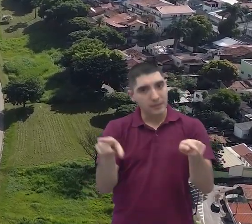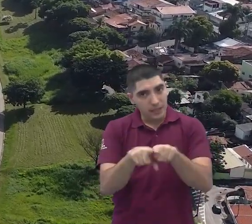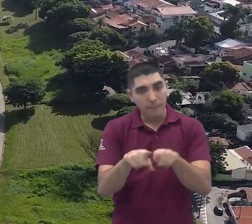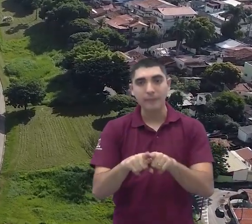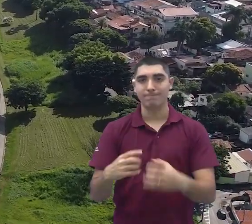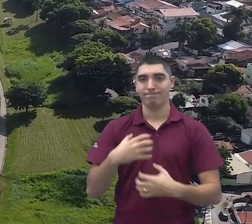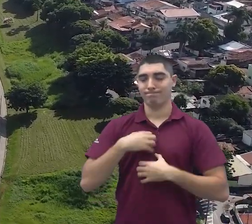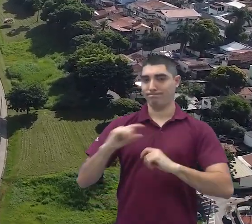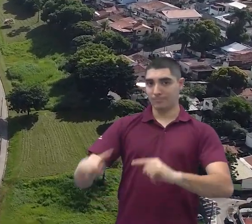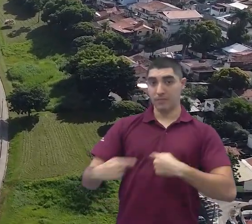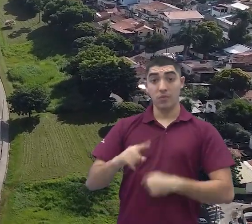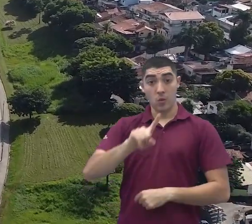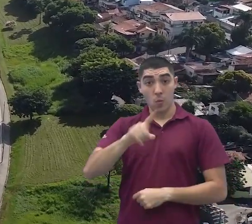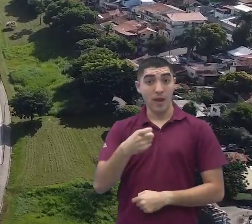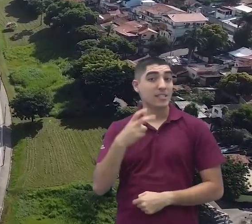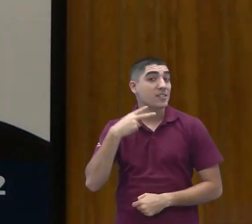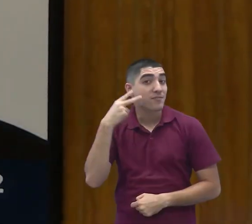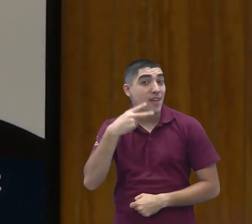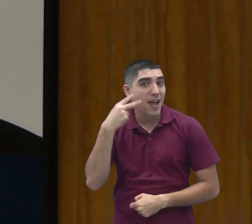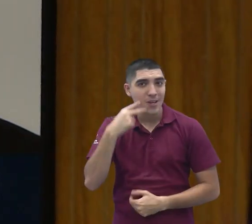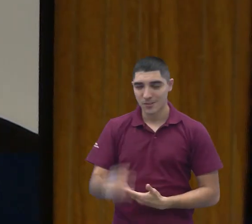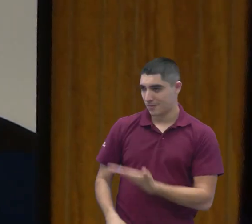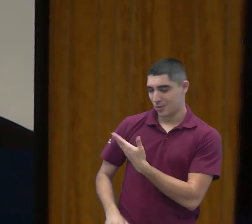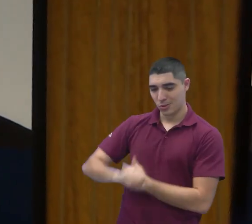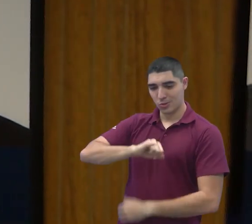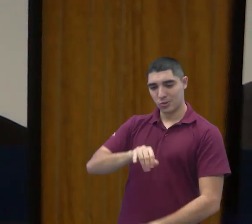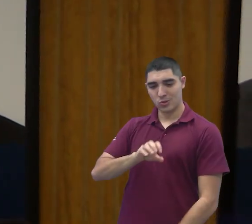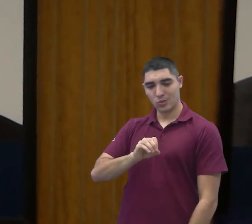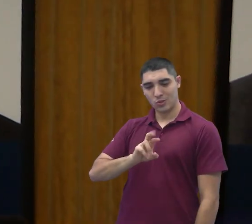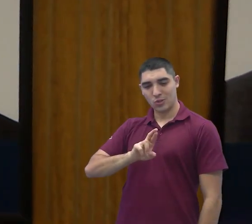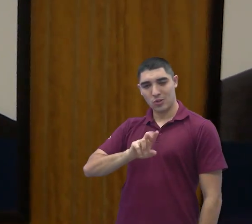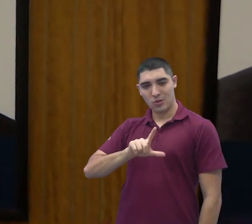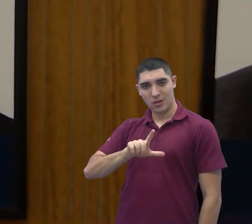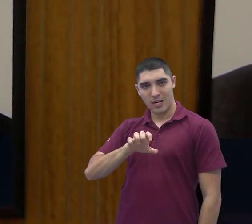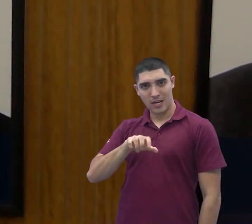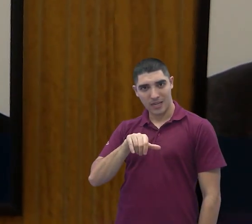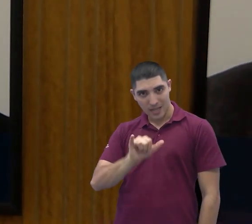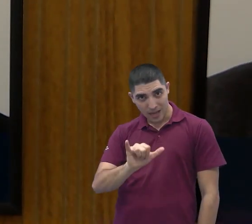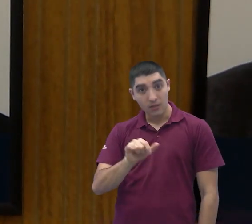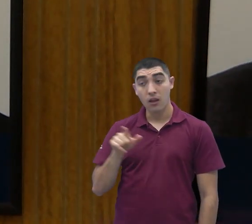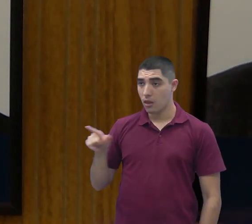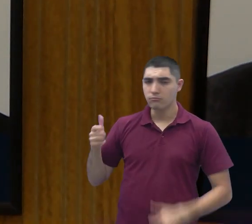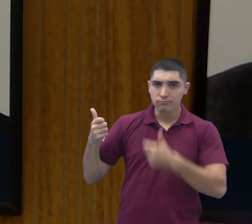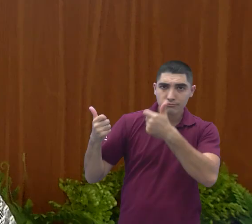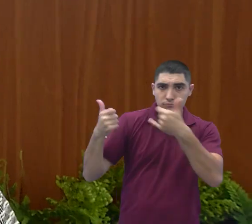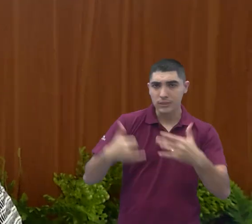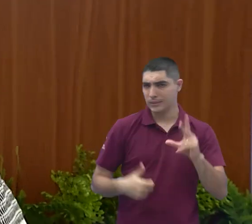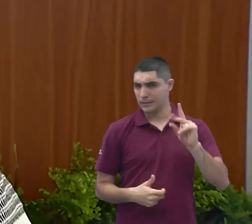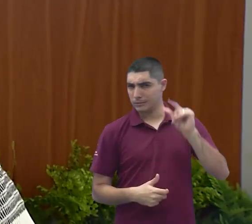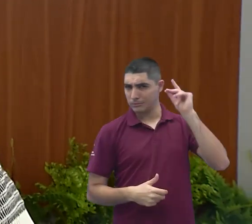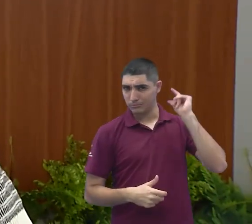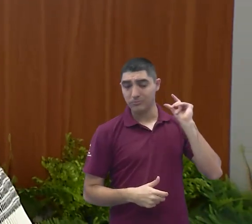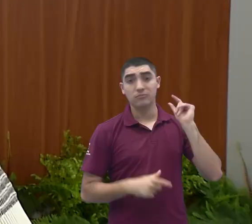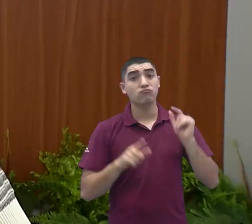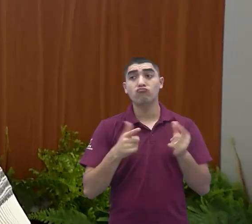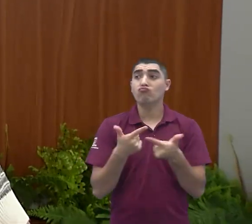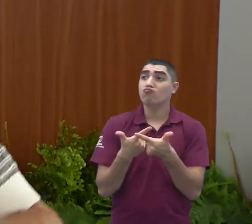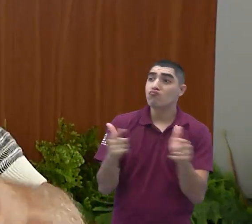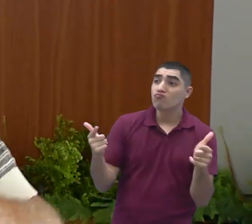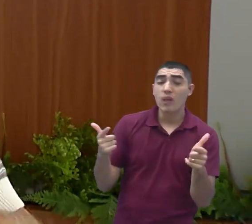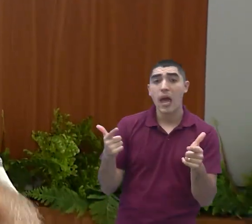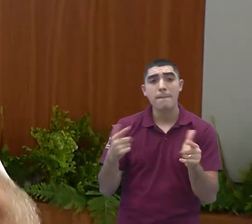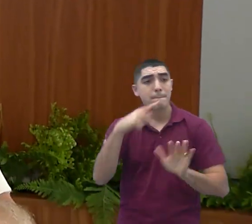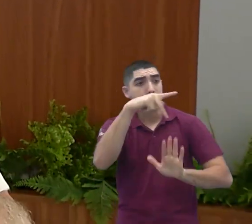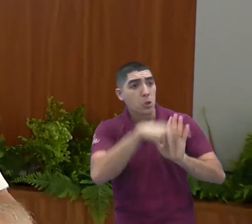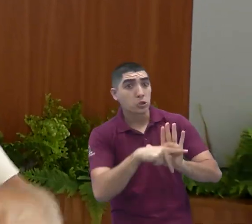isso, veio acompanhada de desafios. O ex-vereador e presidente da Câmara na época, Jorley do Amaral, relembra que, até então,